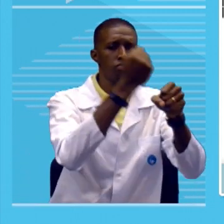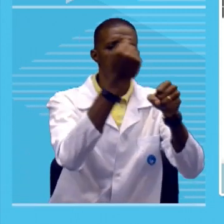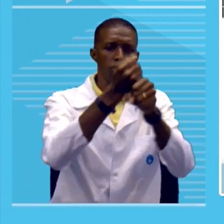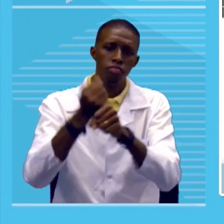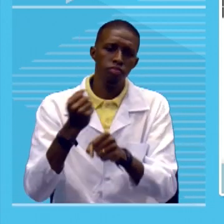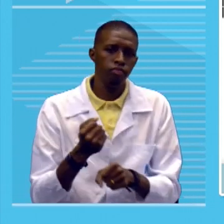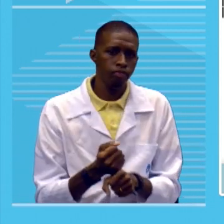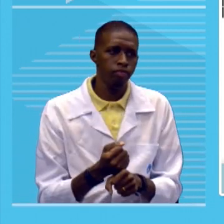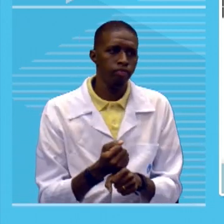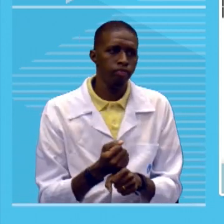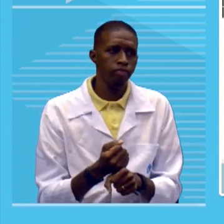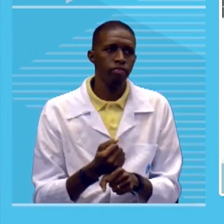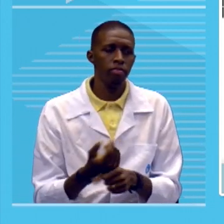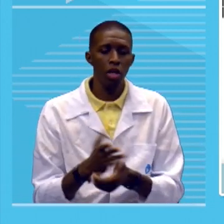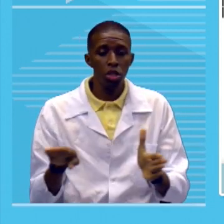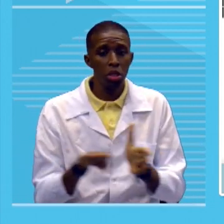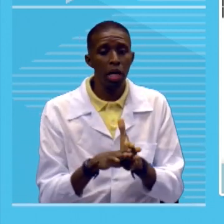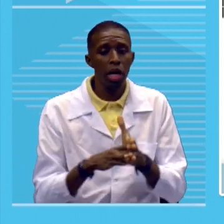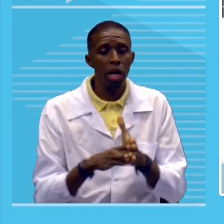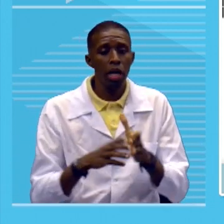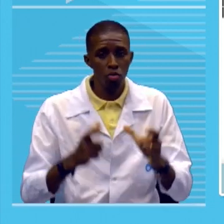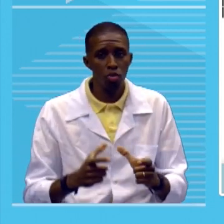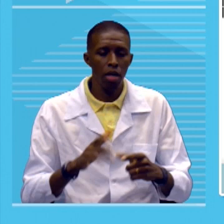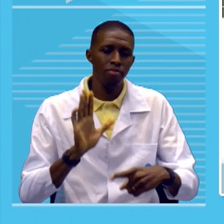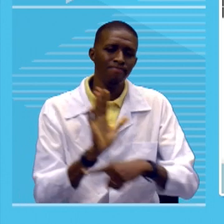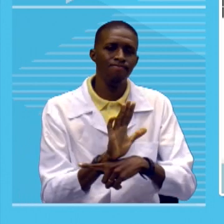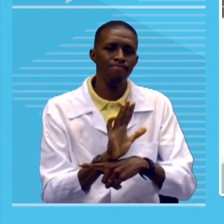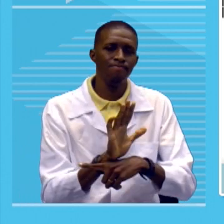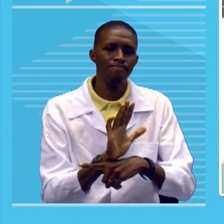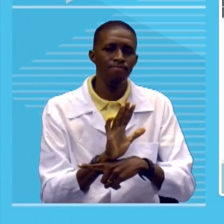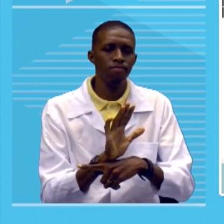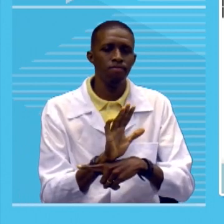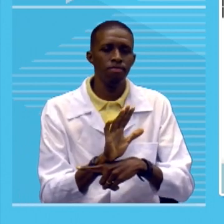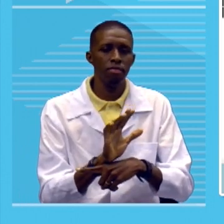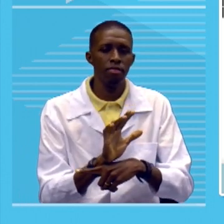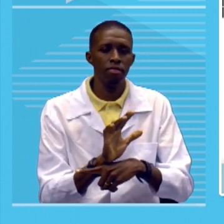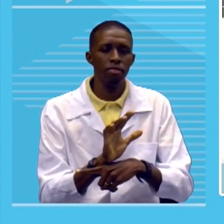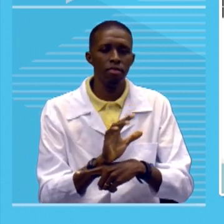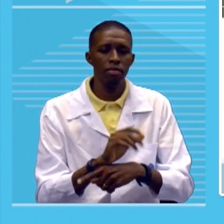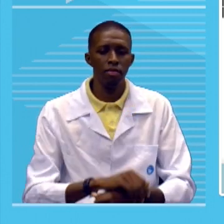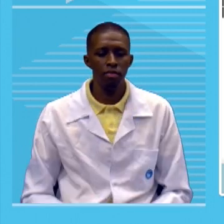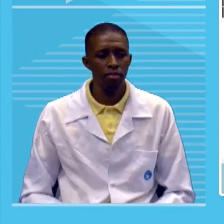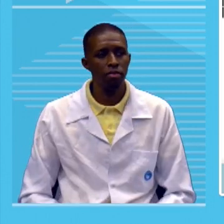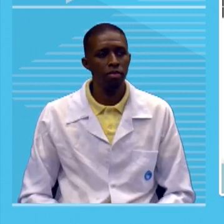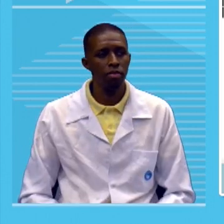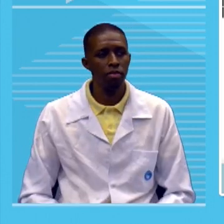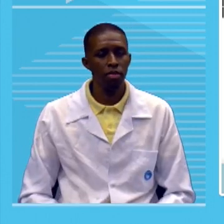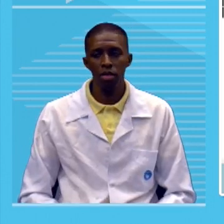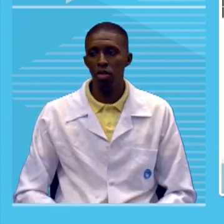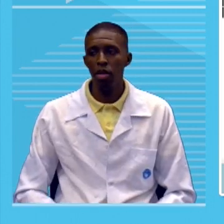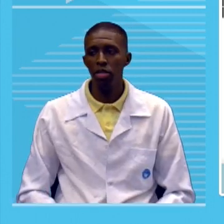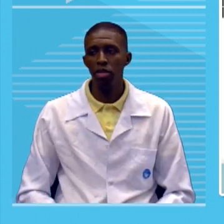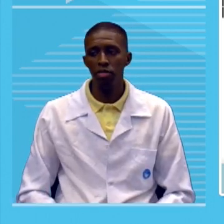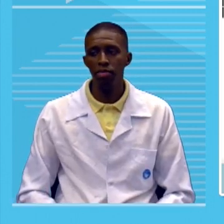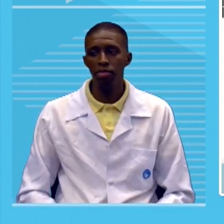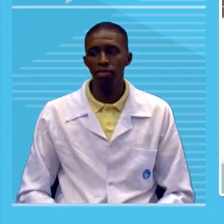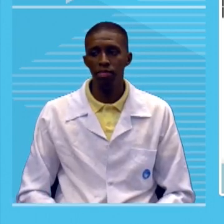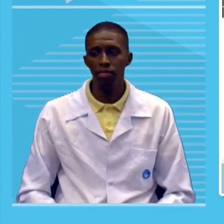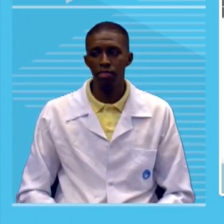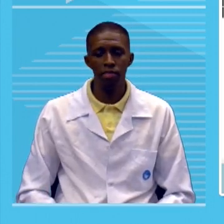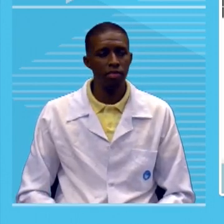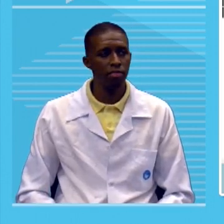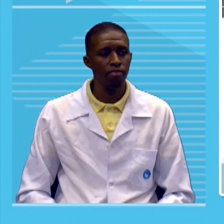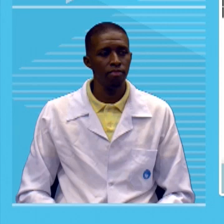Né? Então, pedras, tijolos e cimento, né, que aí é o resto do material, será